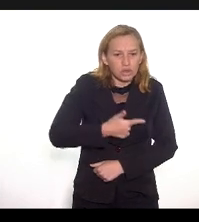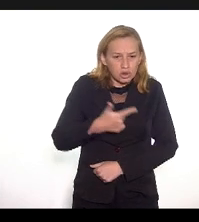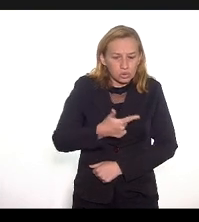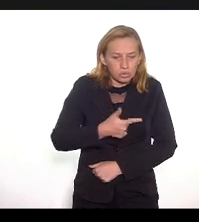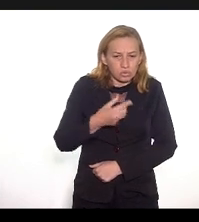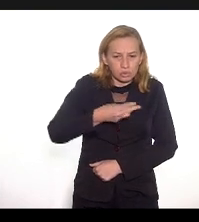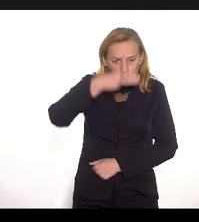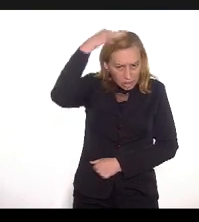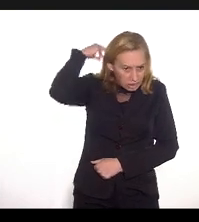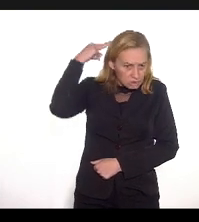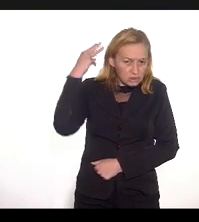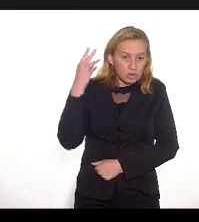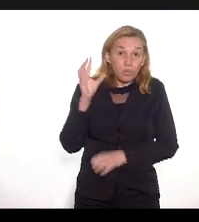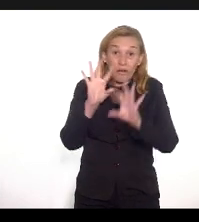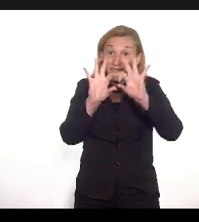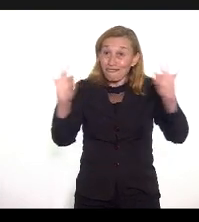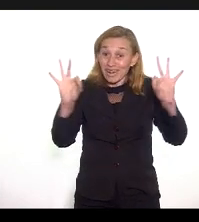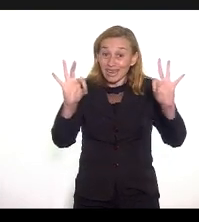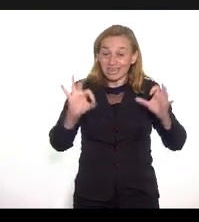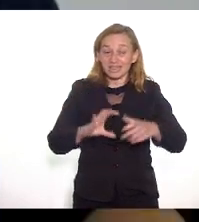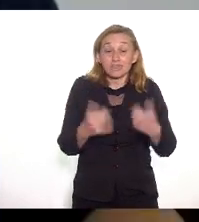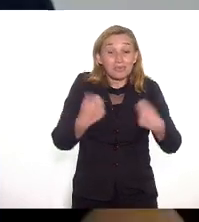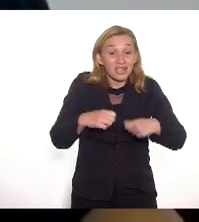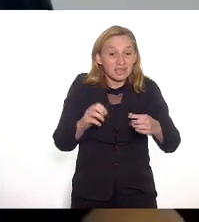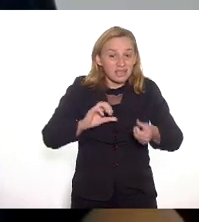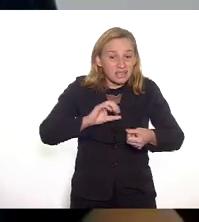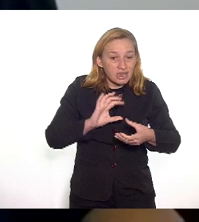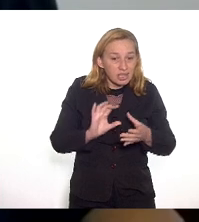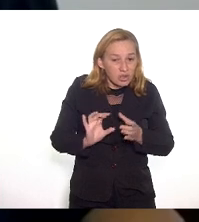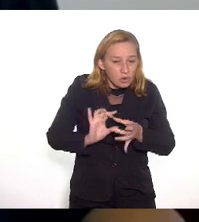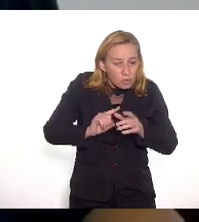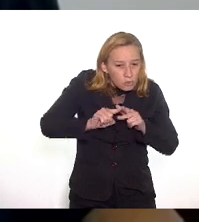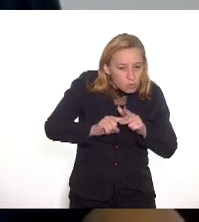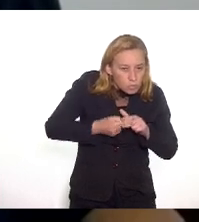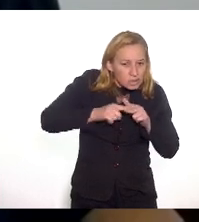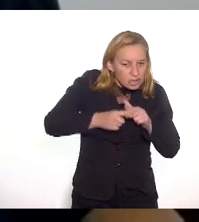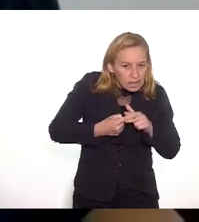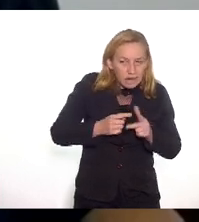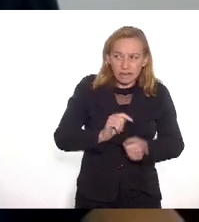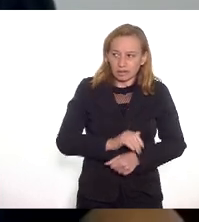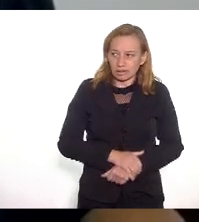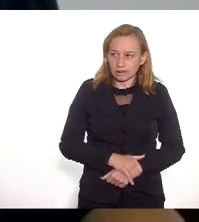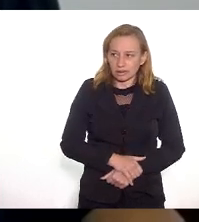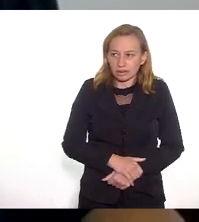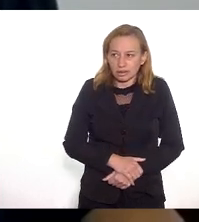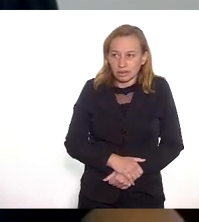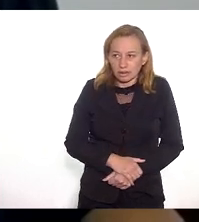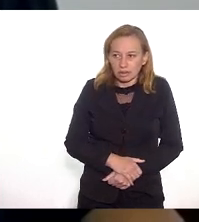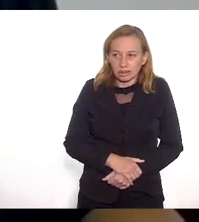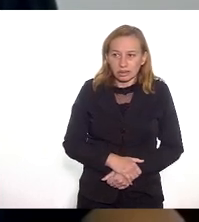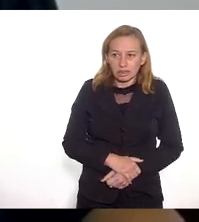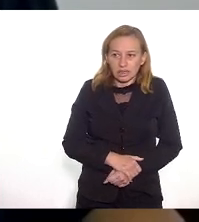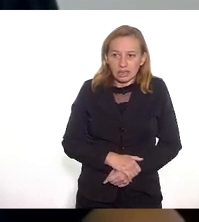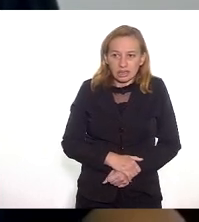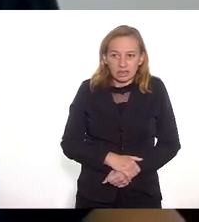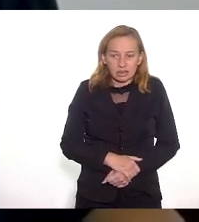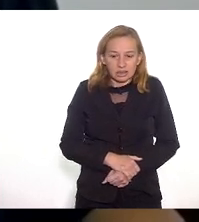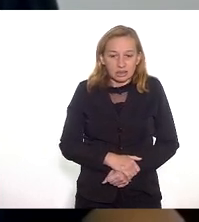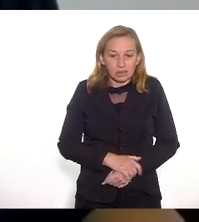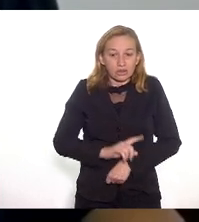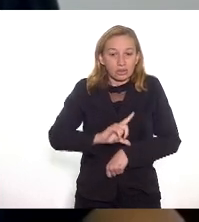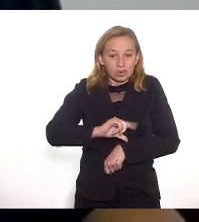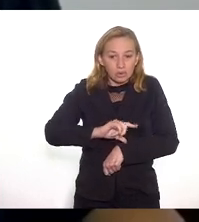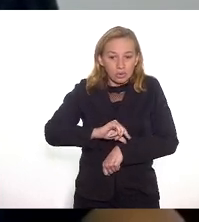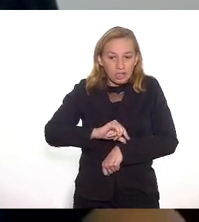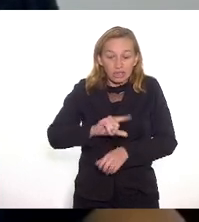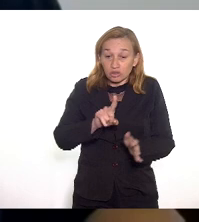Márcio, tem uma frase solta, aliás, Mink, uma frase solta, que bota um ponto e depois começa uma outra frase. Ele fala assim, os horários e percentuais de